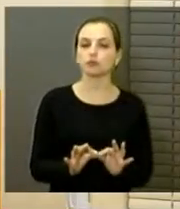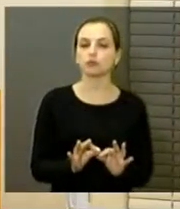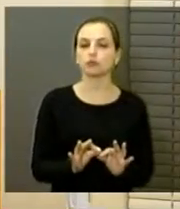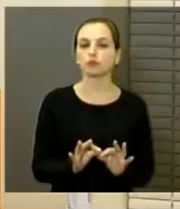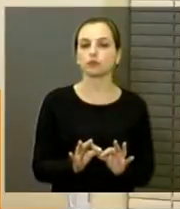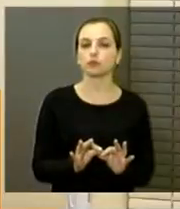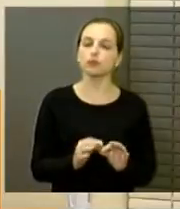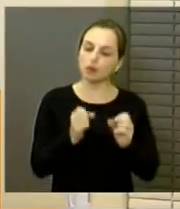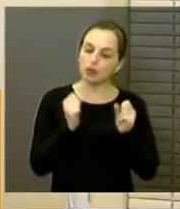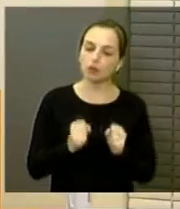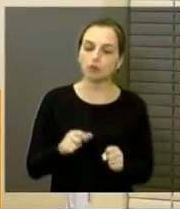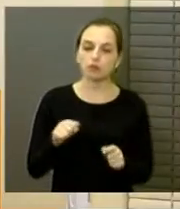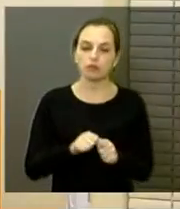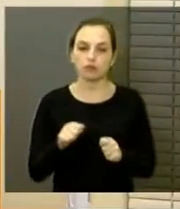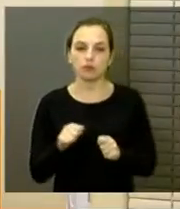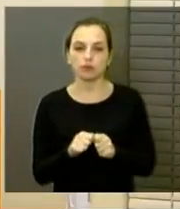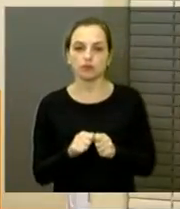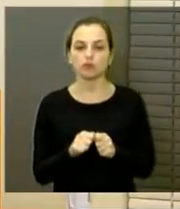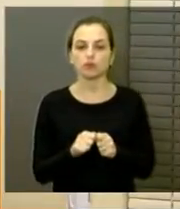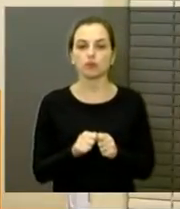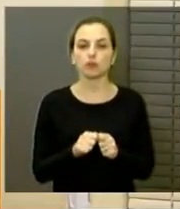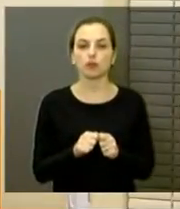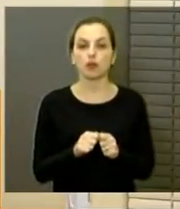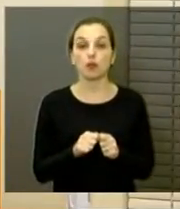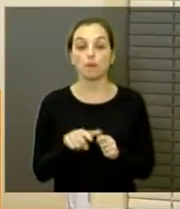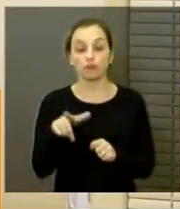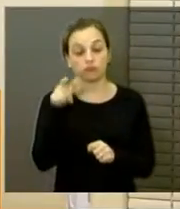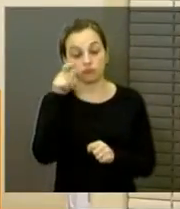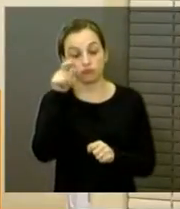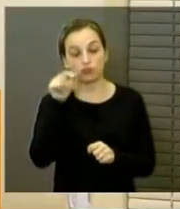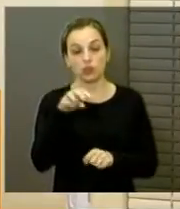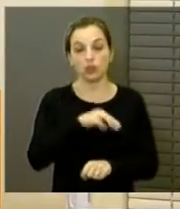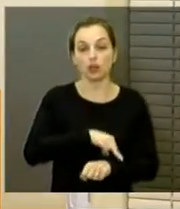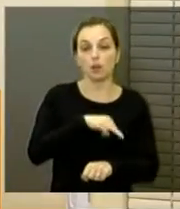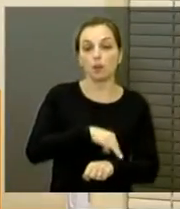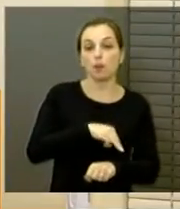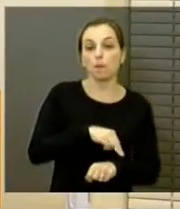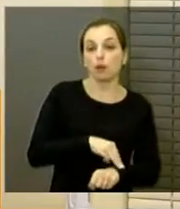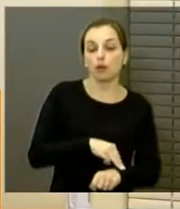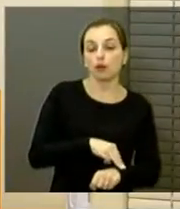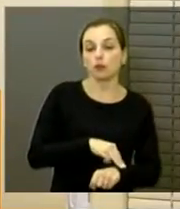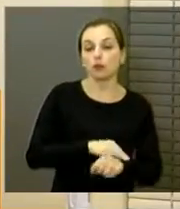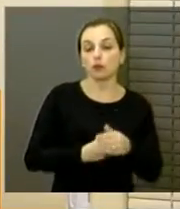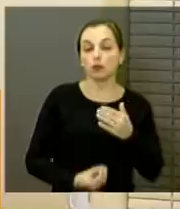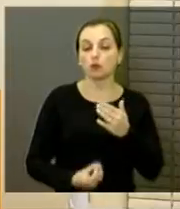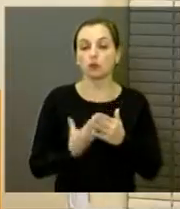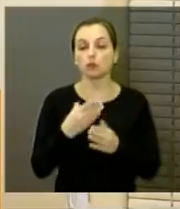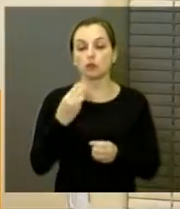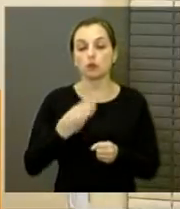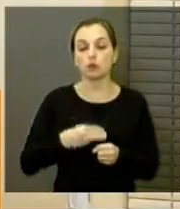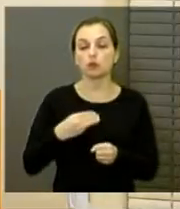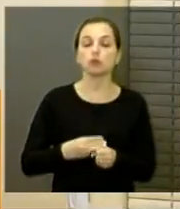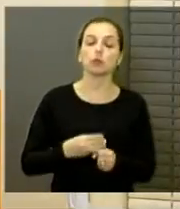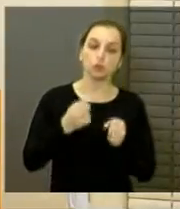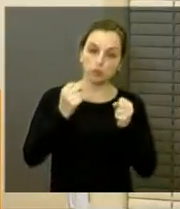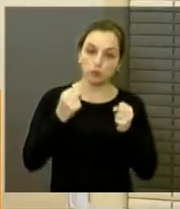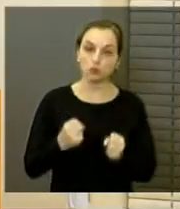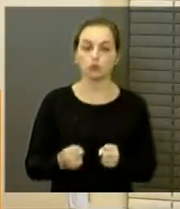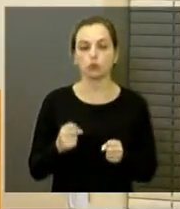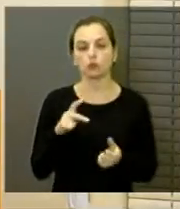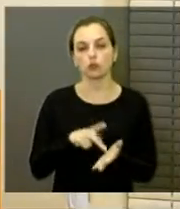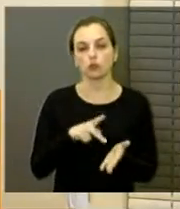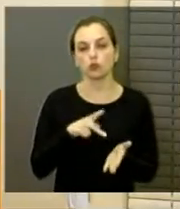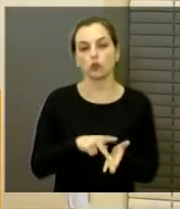ver o que pode ser feito, mas deixou um alerta que naquele momento que rompeu as pontes, o município poderia, com certeza,